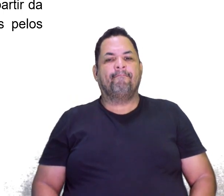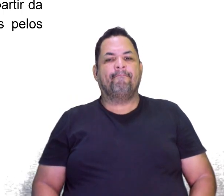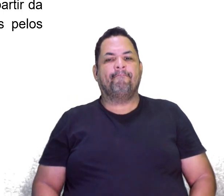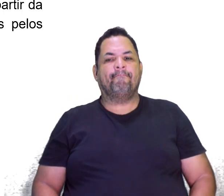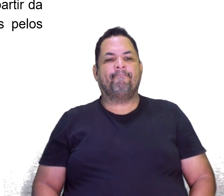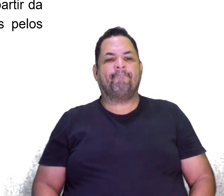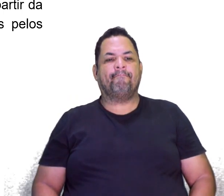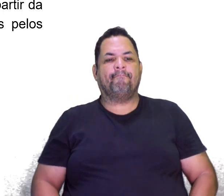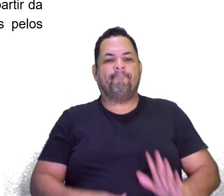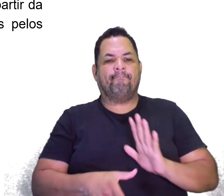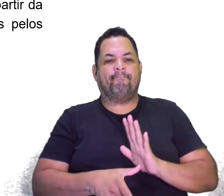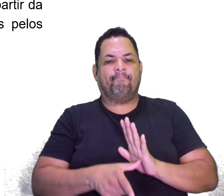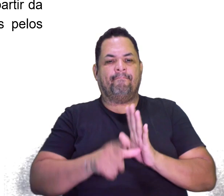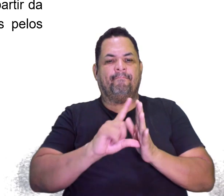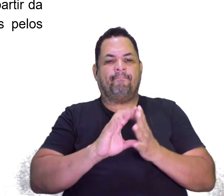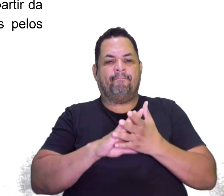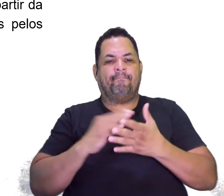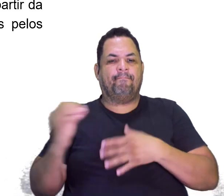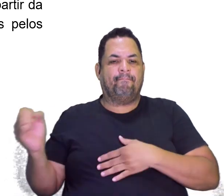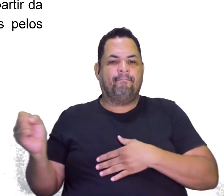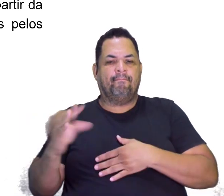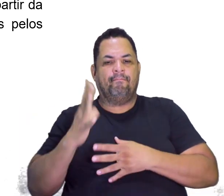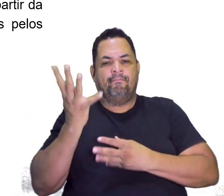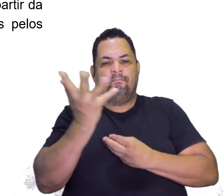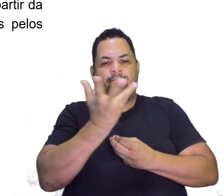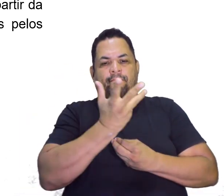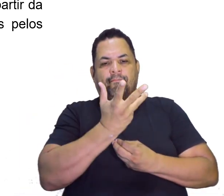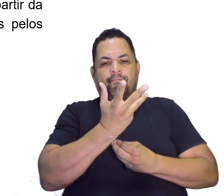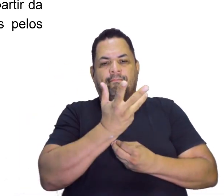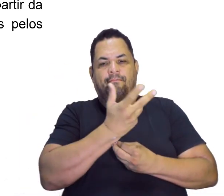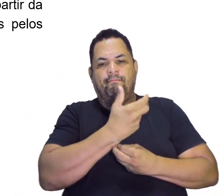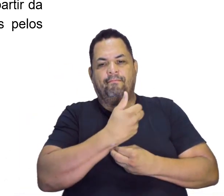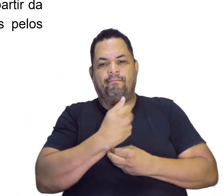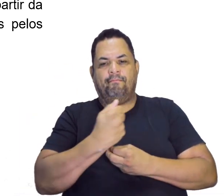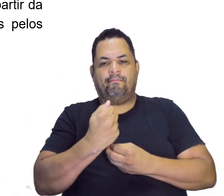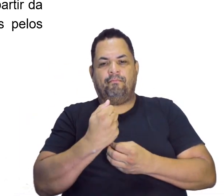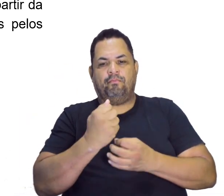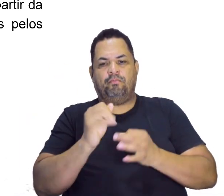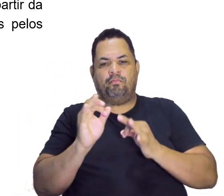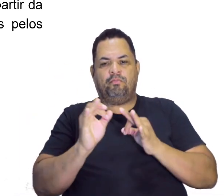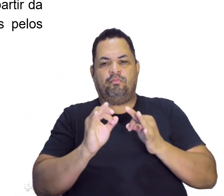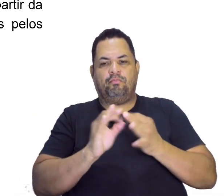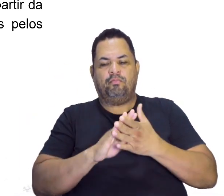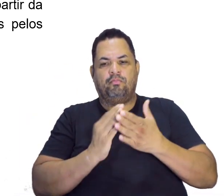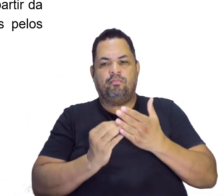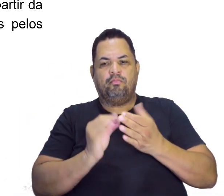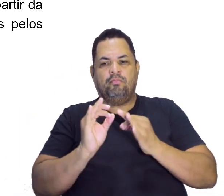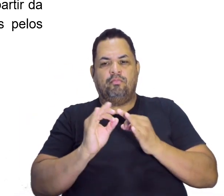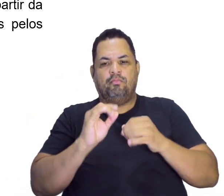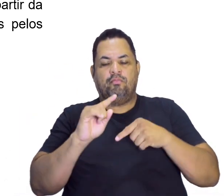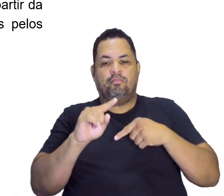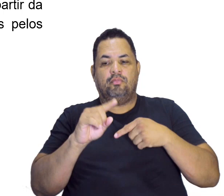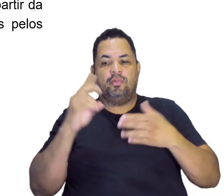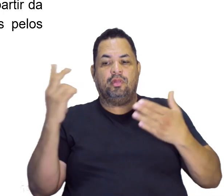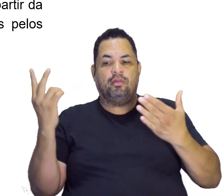não. Antecipou as renovações artísticas que só se